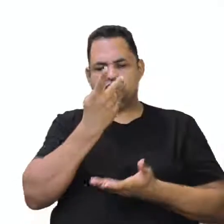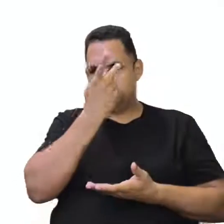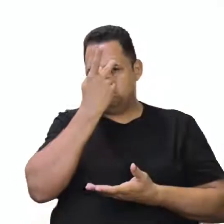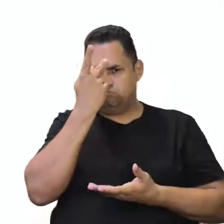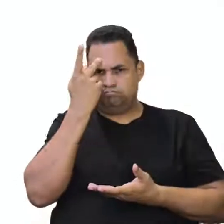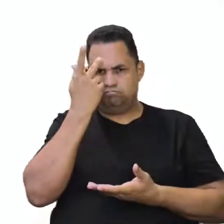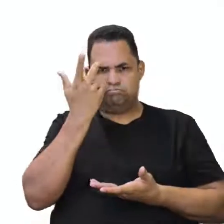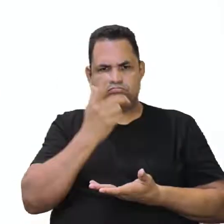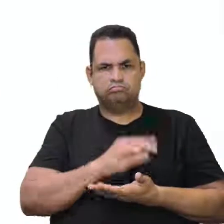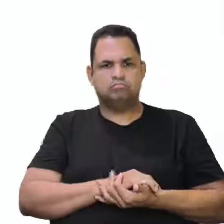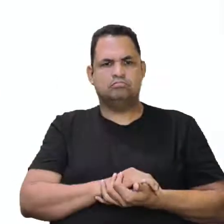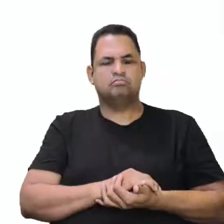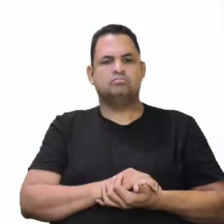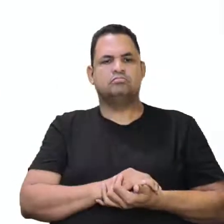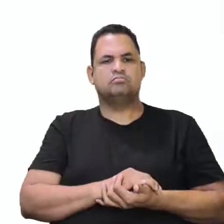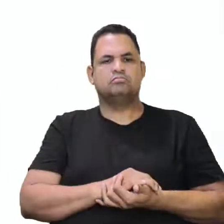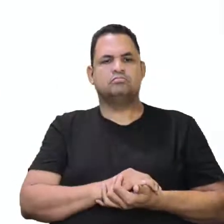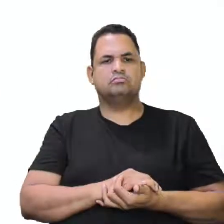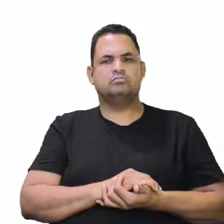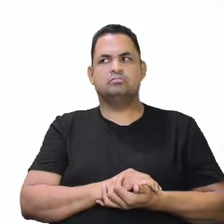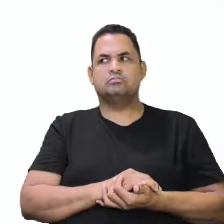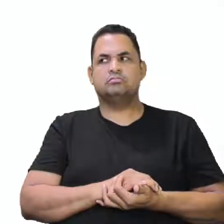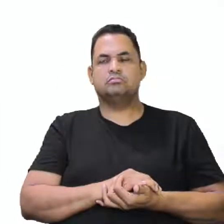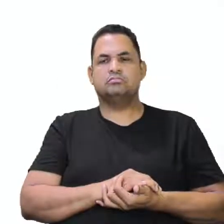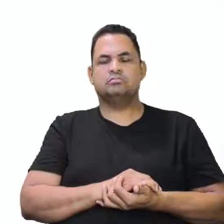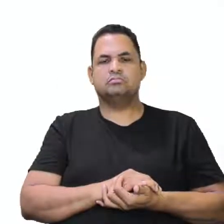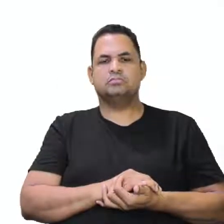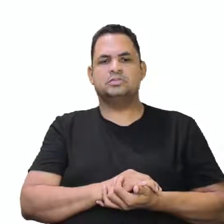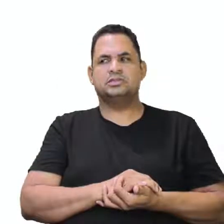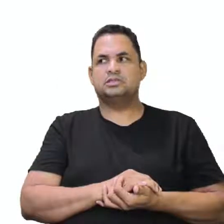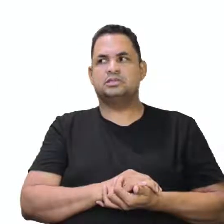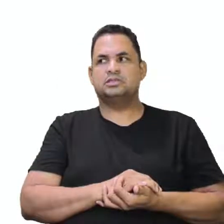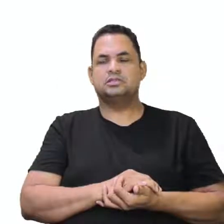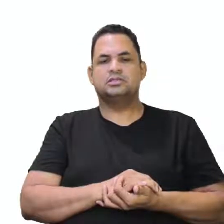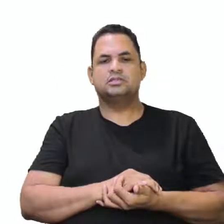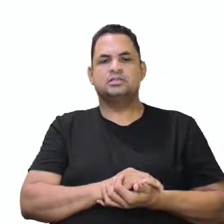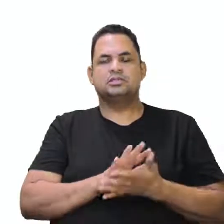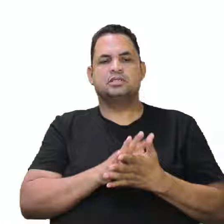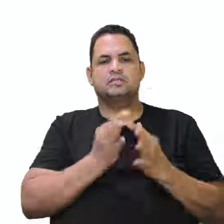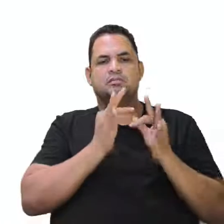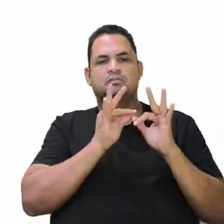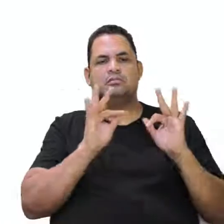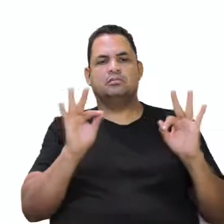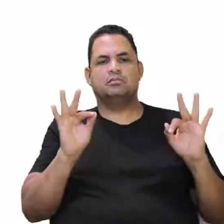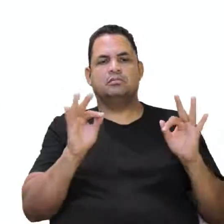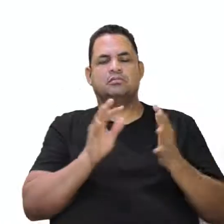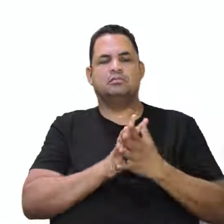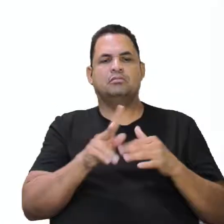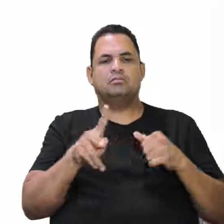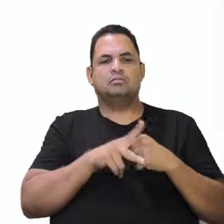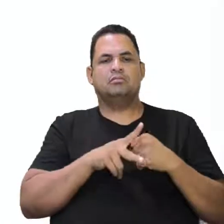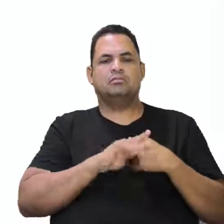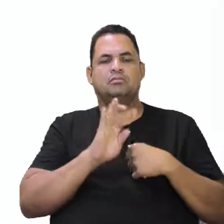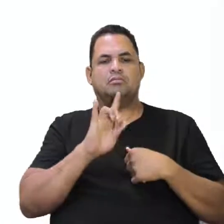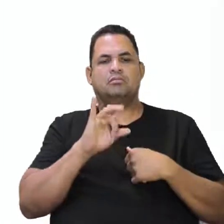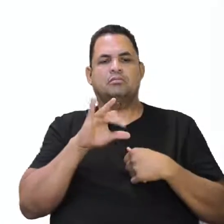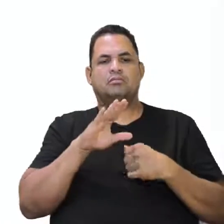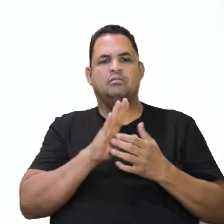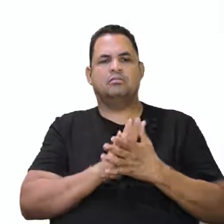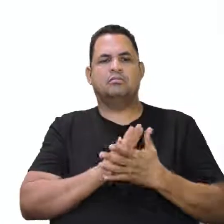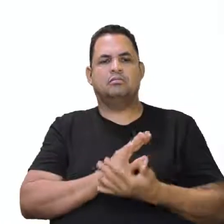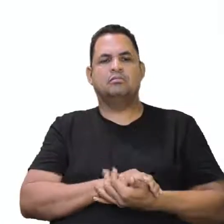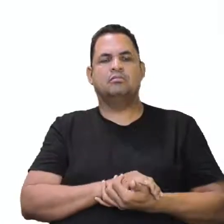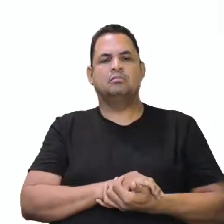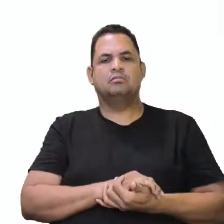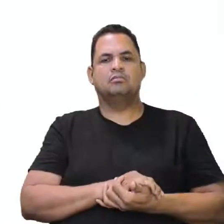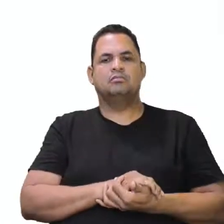alguém. Anybody, e eu tenho aqui uma frase na negativa, onde eu vou usar o meu pronome definido any. Então temos aí,